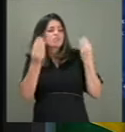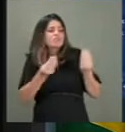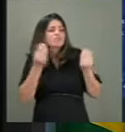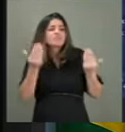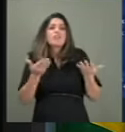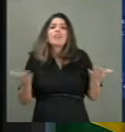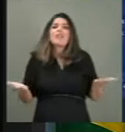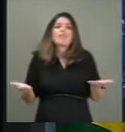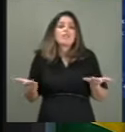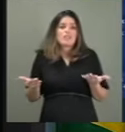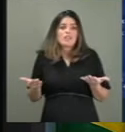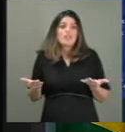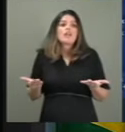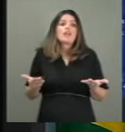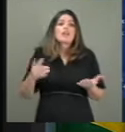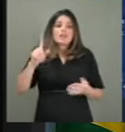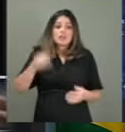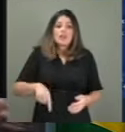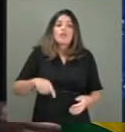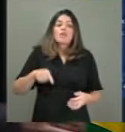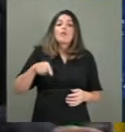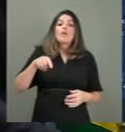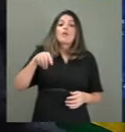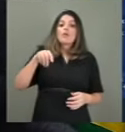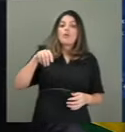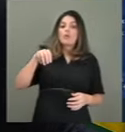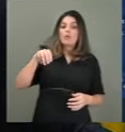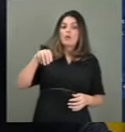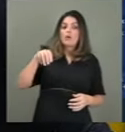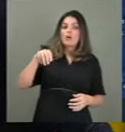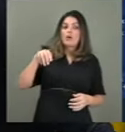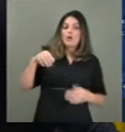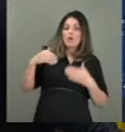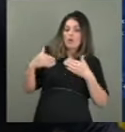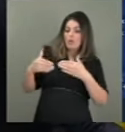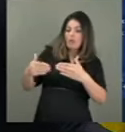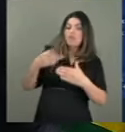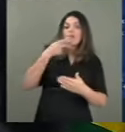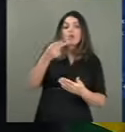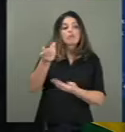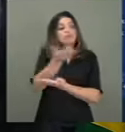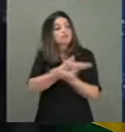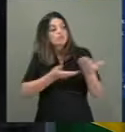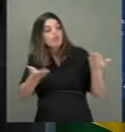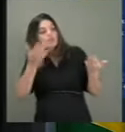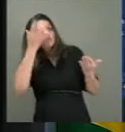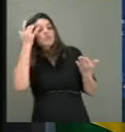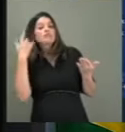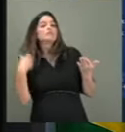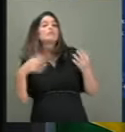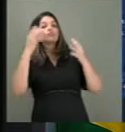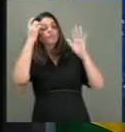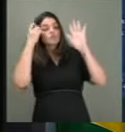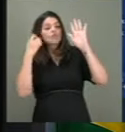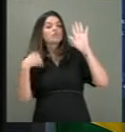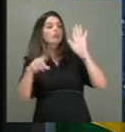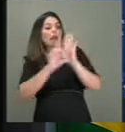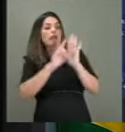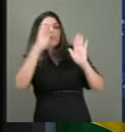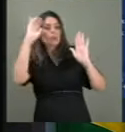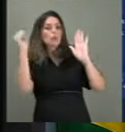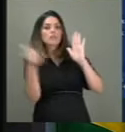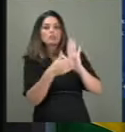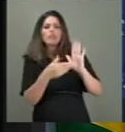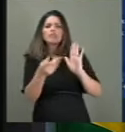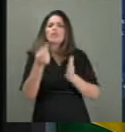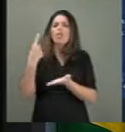existe uma lei como é que eu vou estabelecer um processo de negociação que diz respeito a própria lei isso é